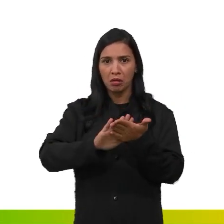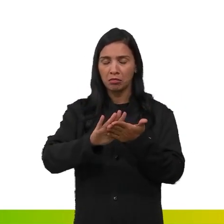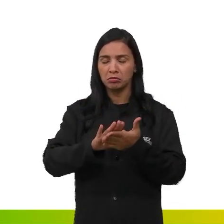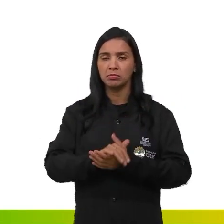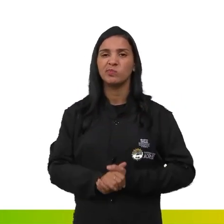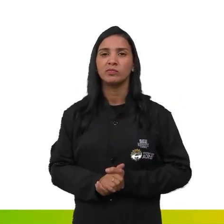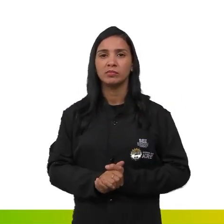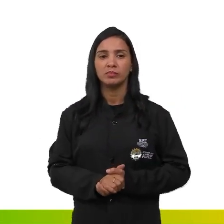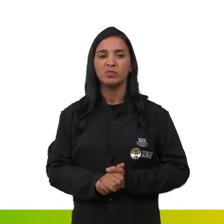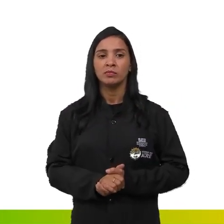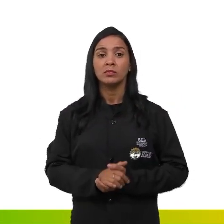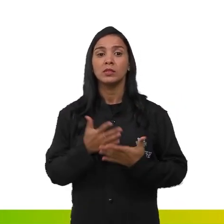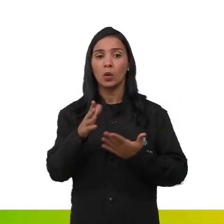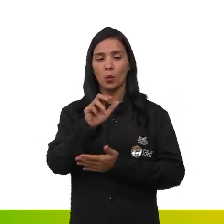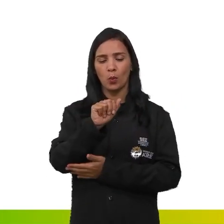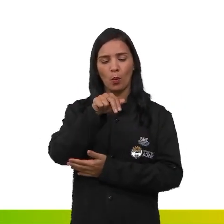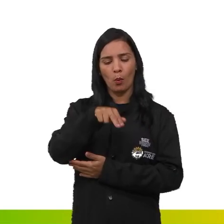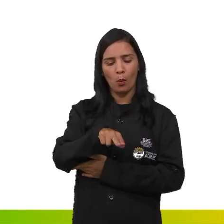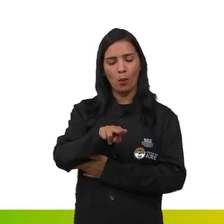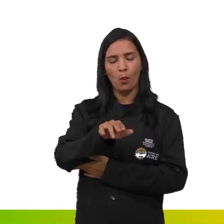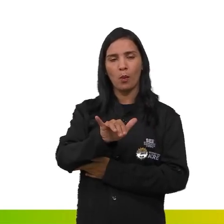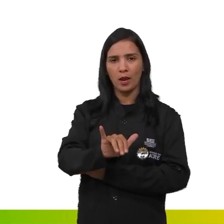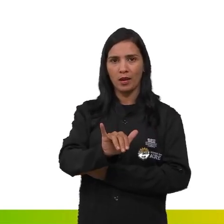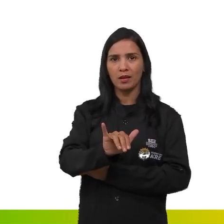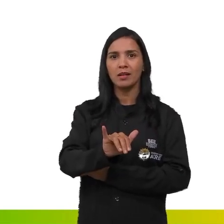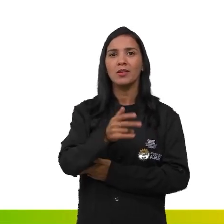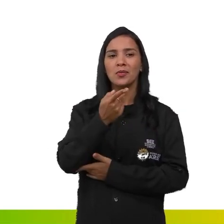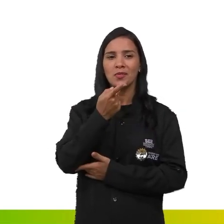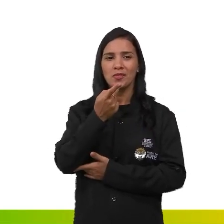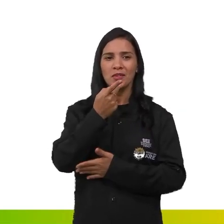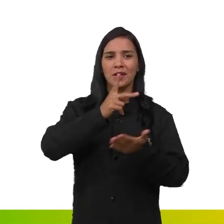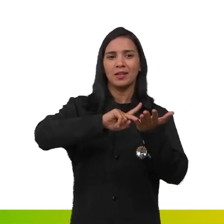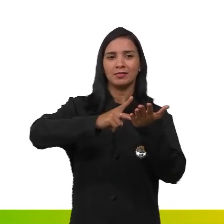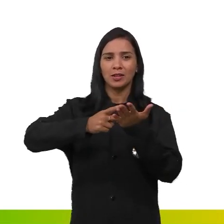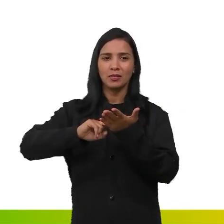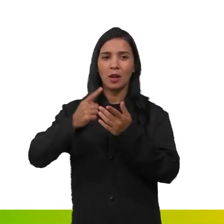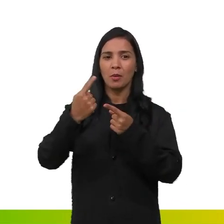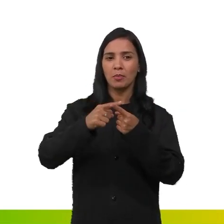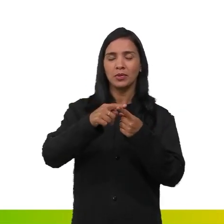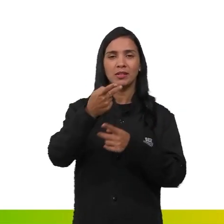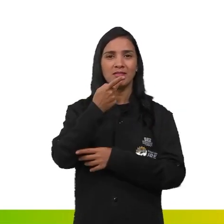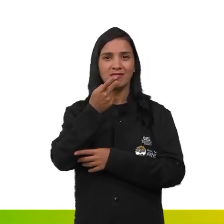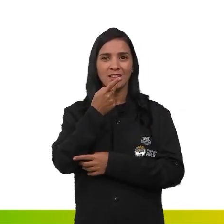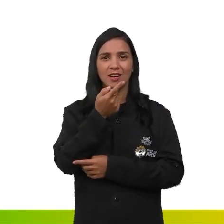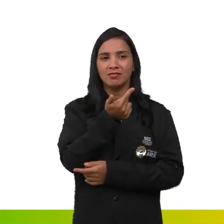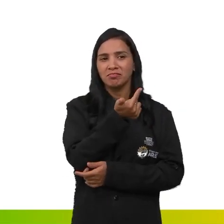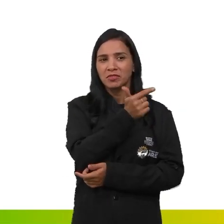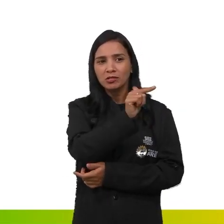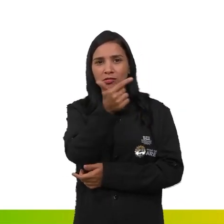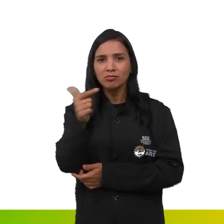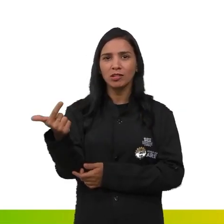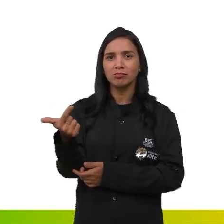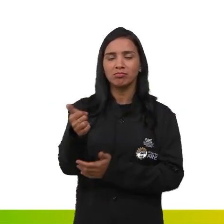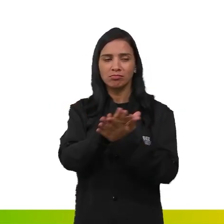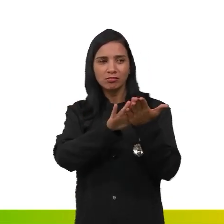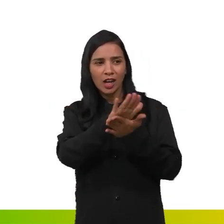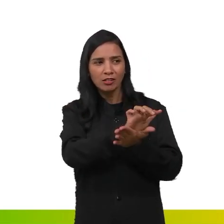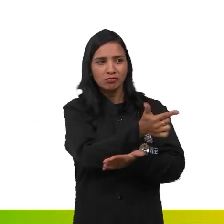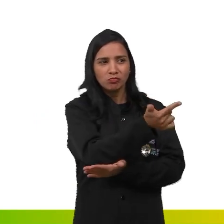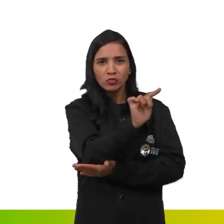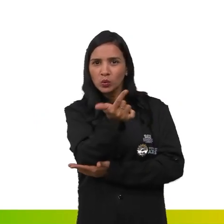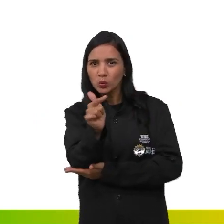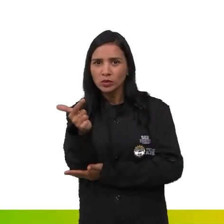o N, nesse caso, ele foi utilizado aqui porque estamos tratando de uma frase negativa. Para vocês